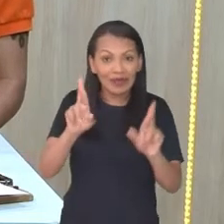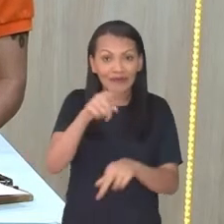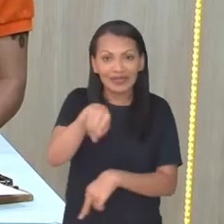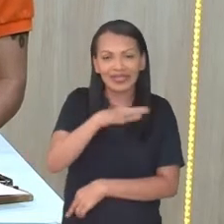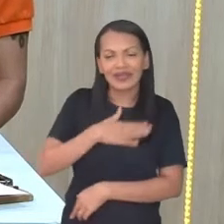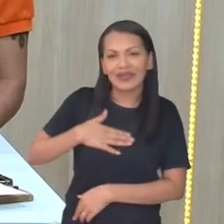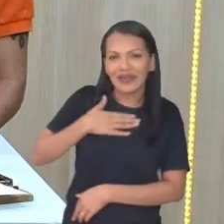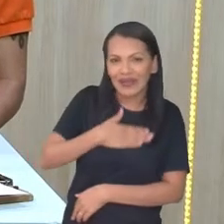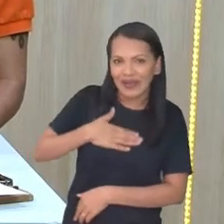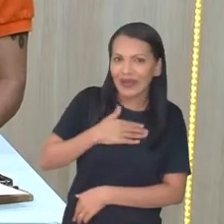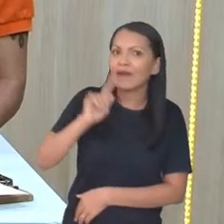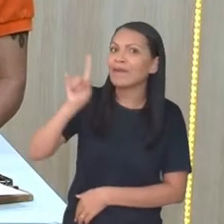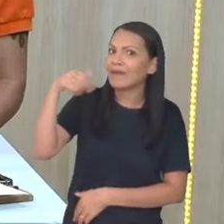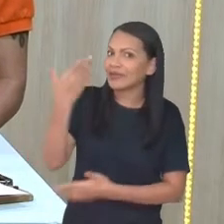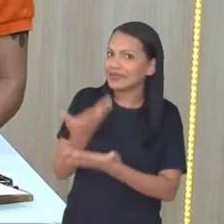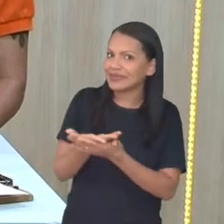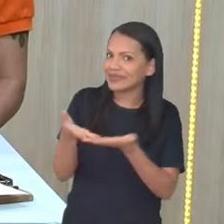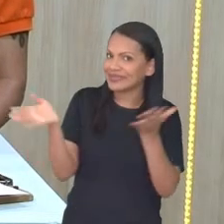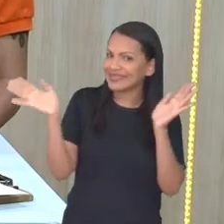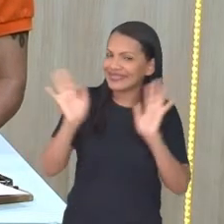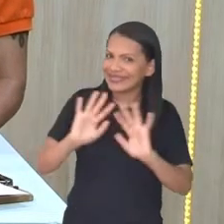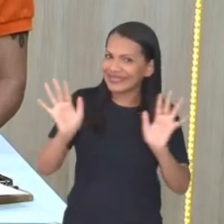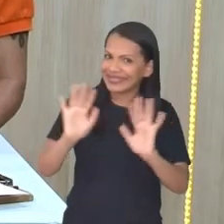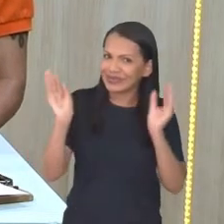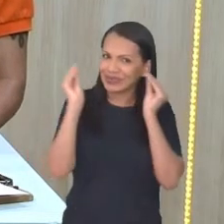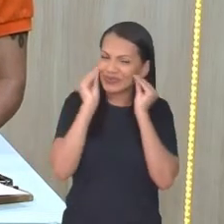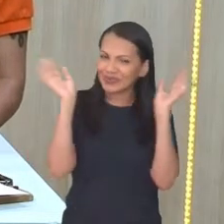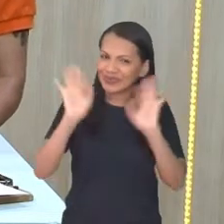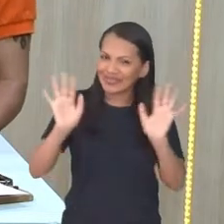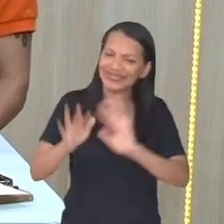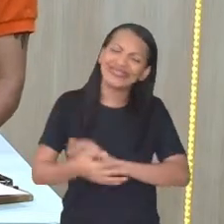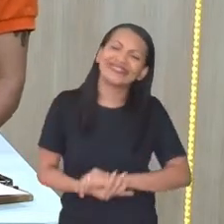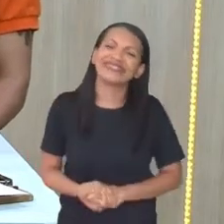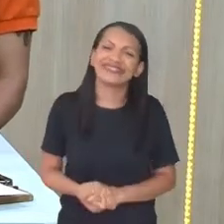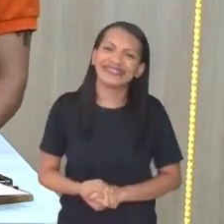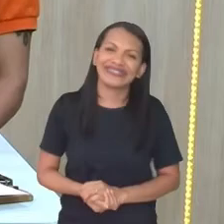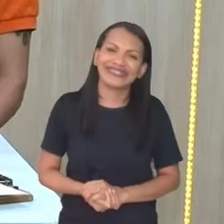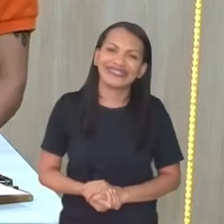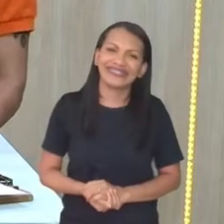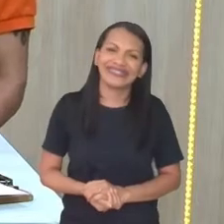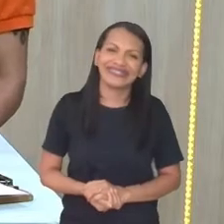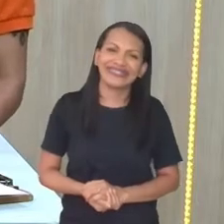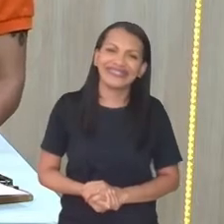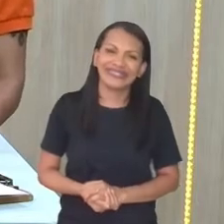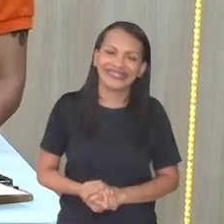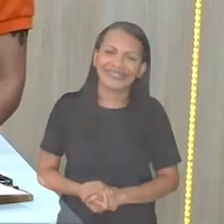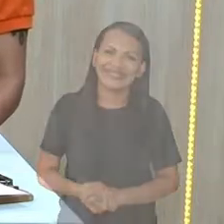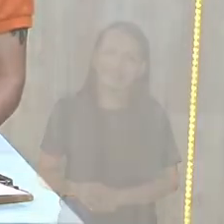gostado. E a gente se vê num próximo momento. Um cheiro e até a próxima. Tchau, tchau.